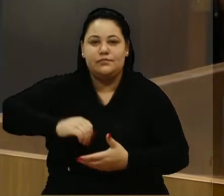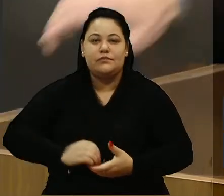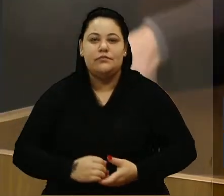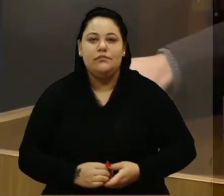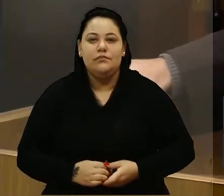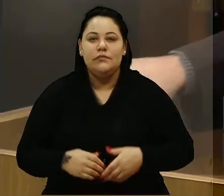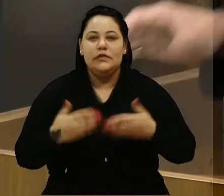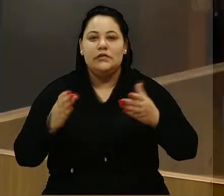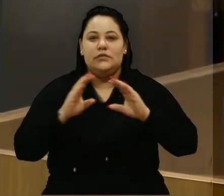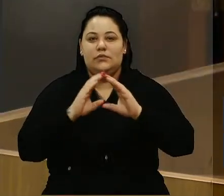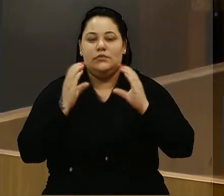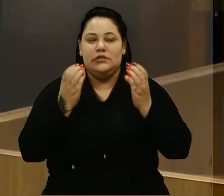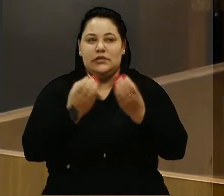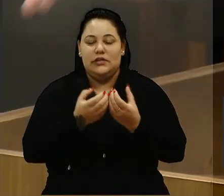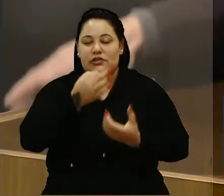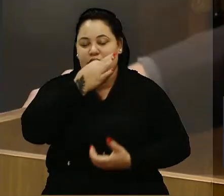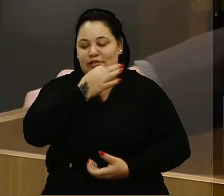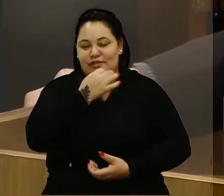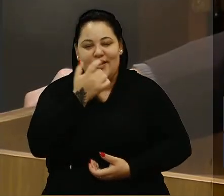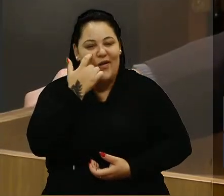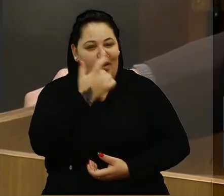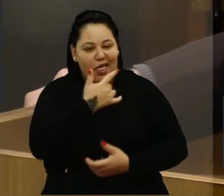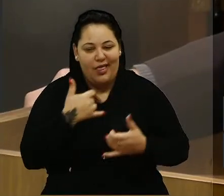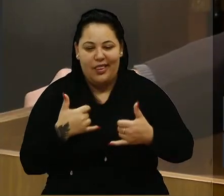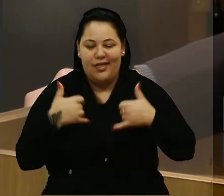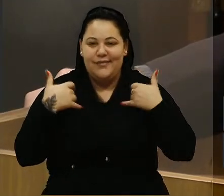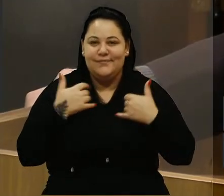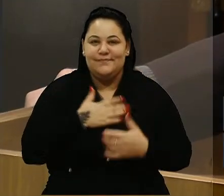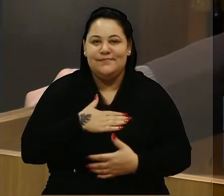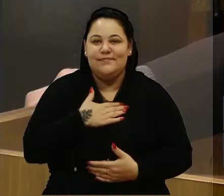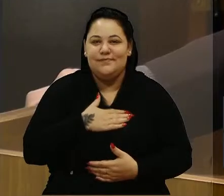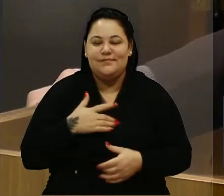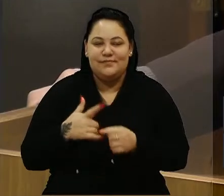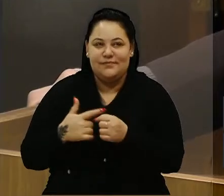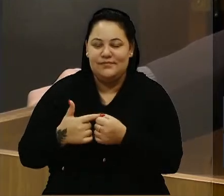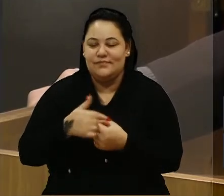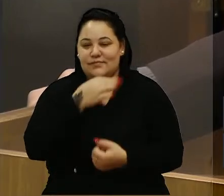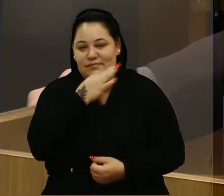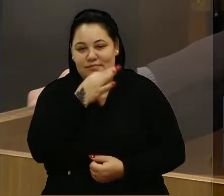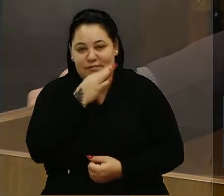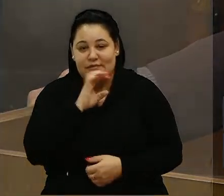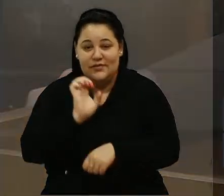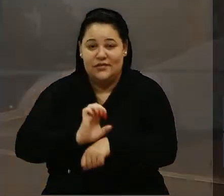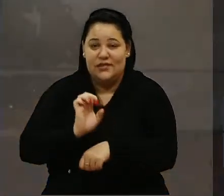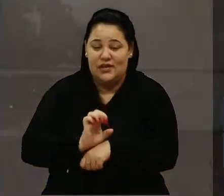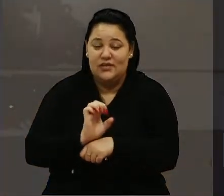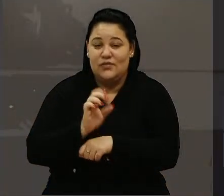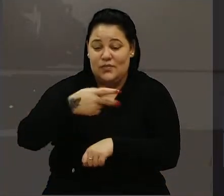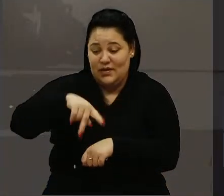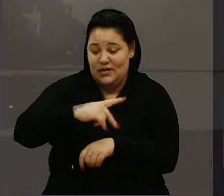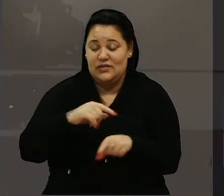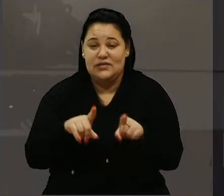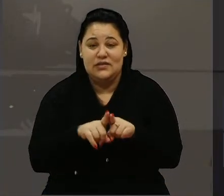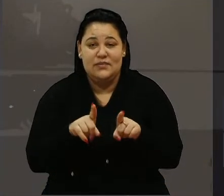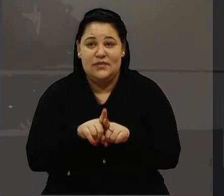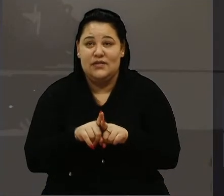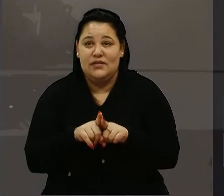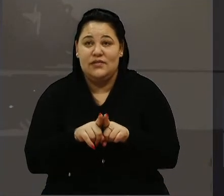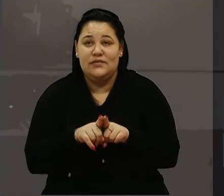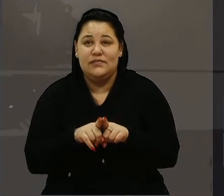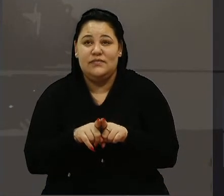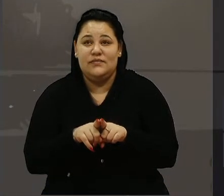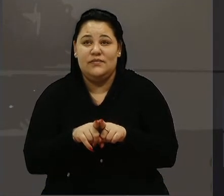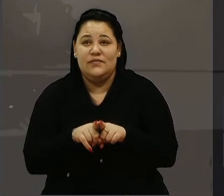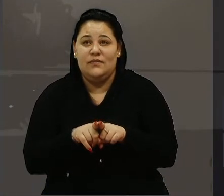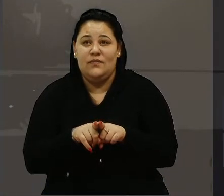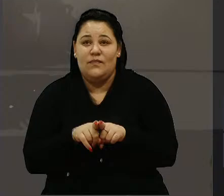comunidade caxiense, olha que orgulho, né, para a nossa cidade de Caxias do Sul, para o nosso estado, para o nosso país. Inclusive, estiveram recentemente também